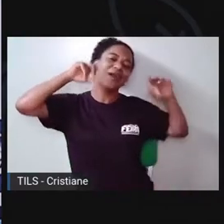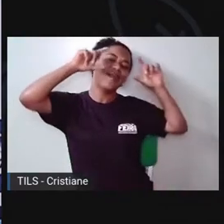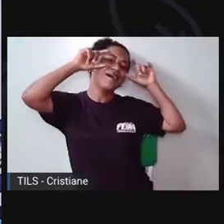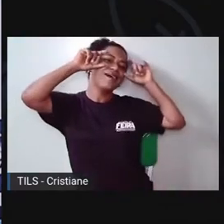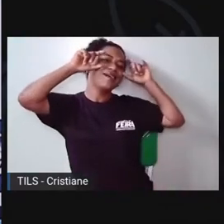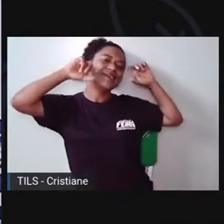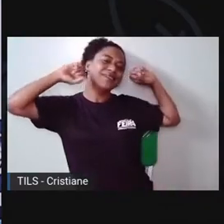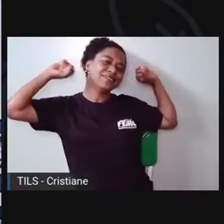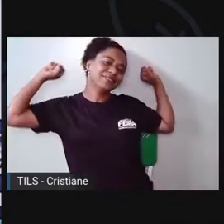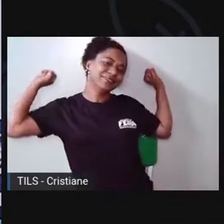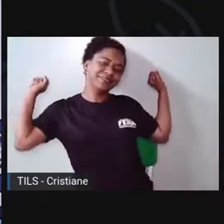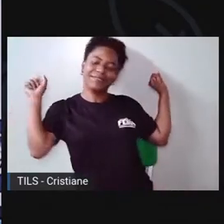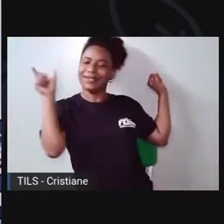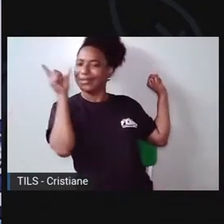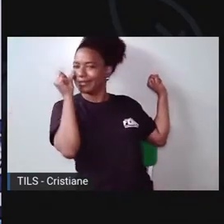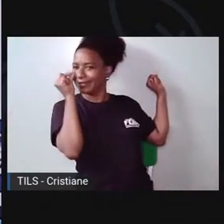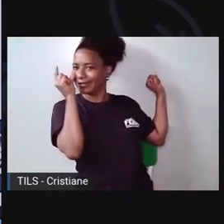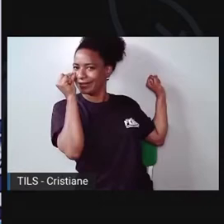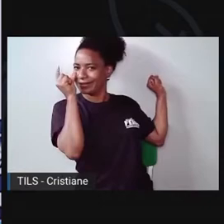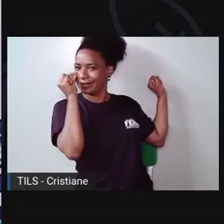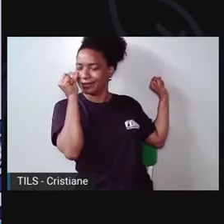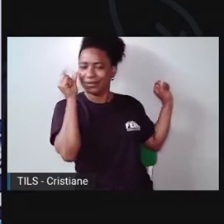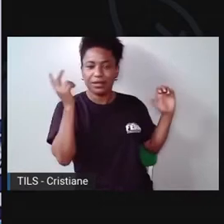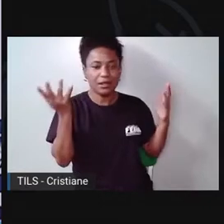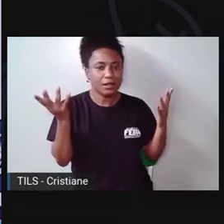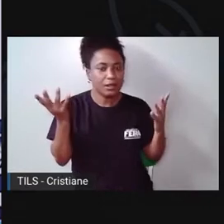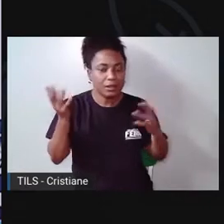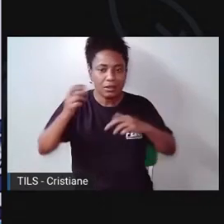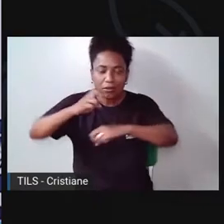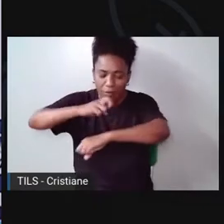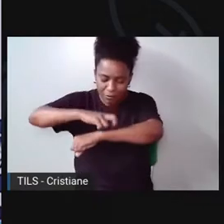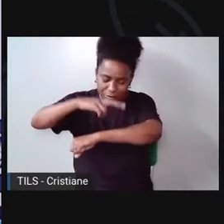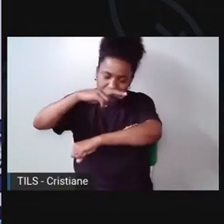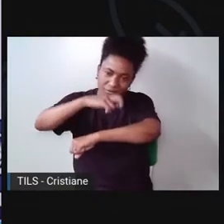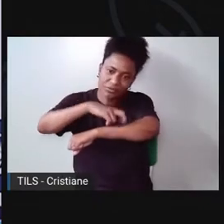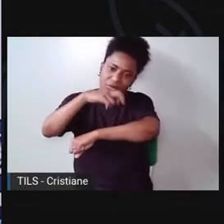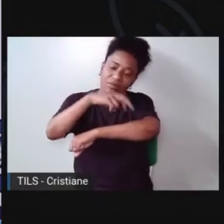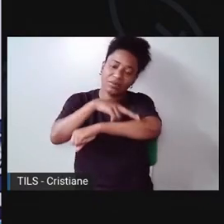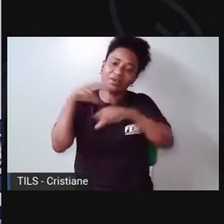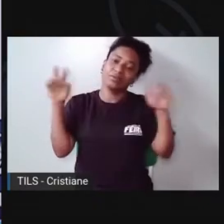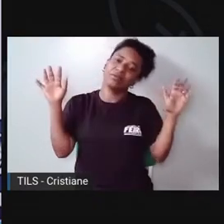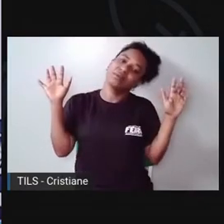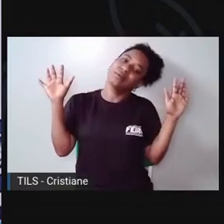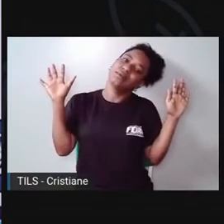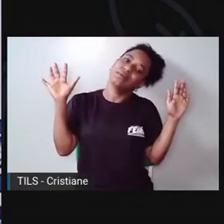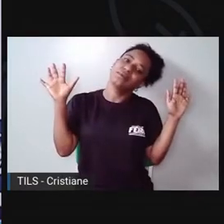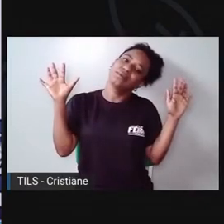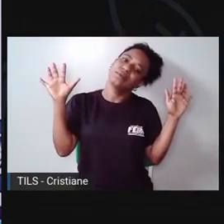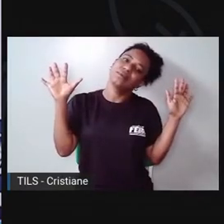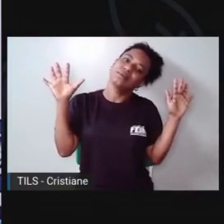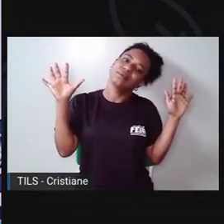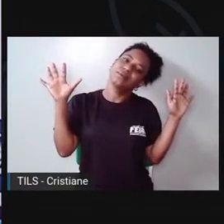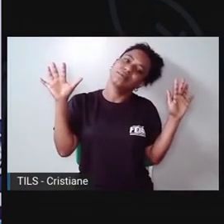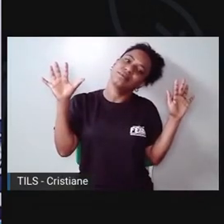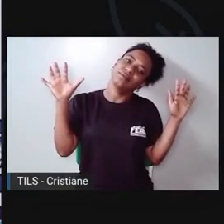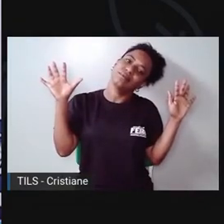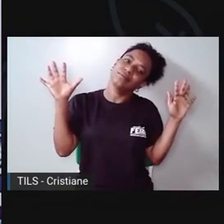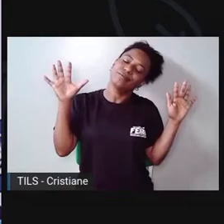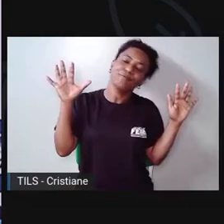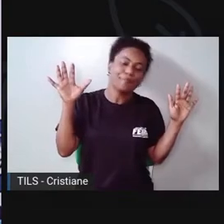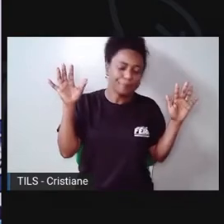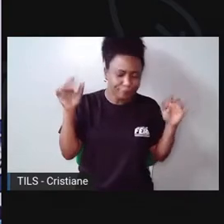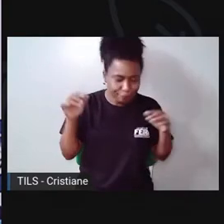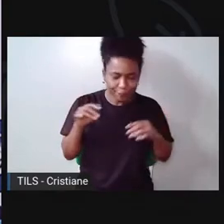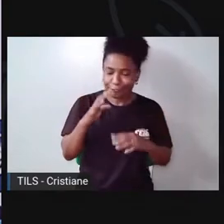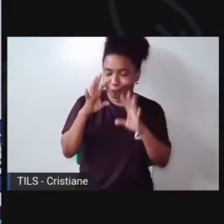começando a ficar com sono e o grilo Coitado ele preso na tenha era obrigada a ouvir todas as suas histórias e a